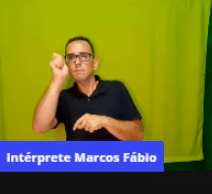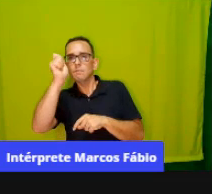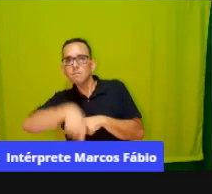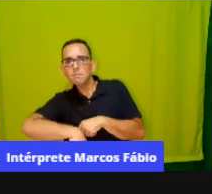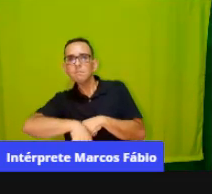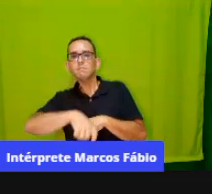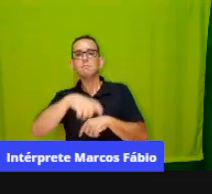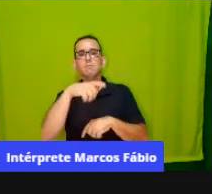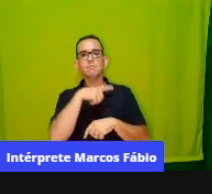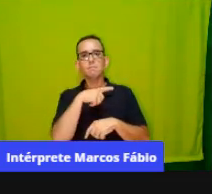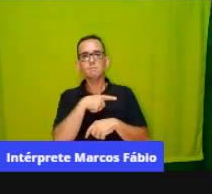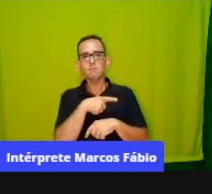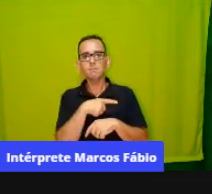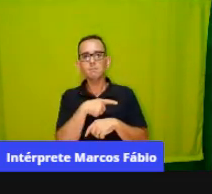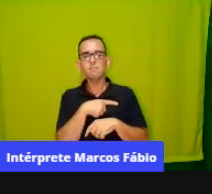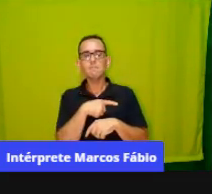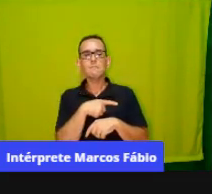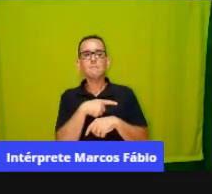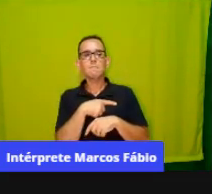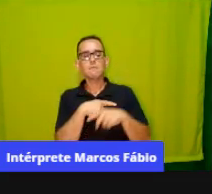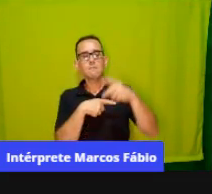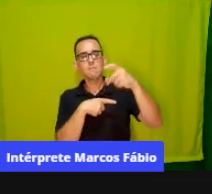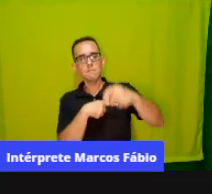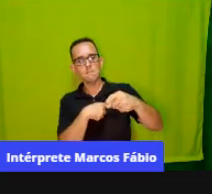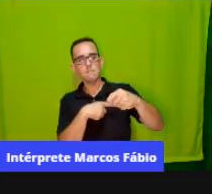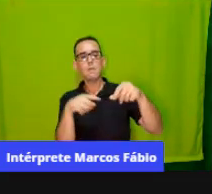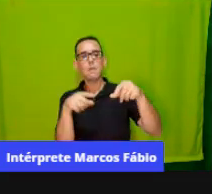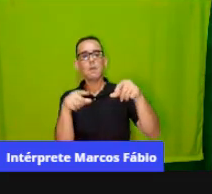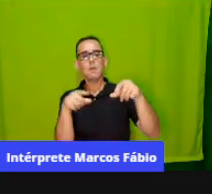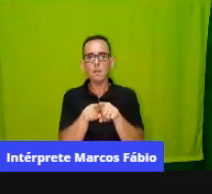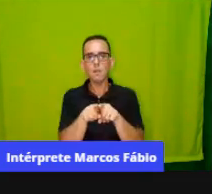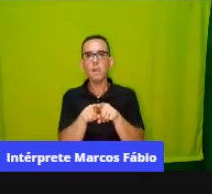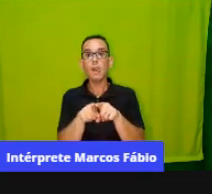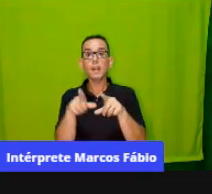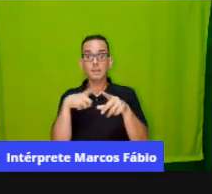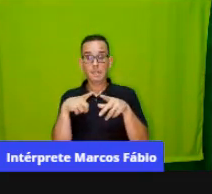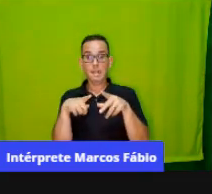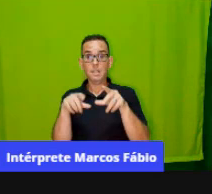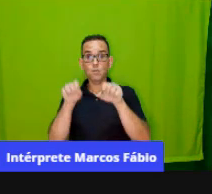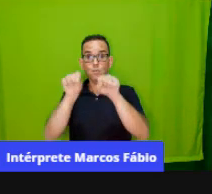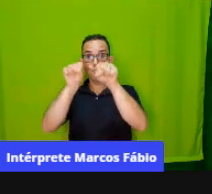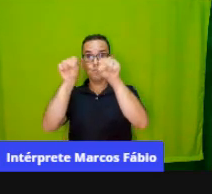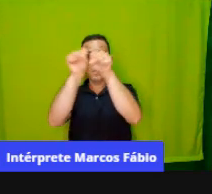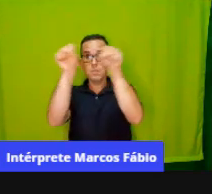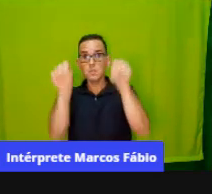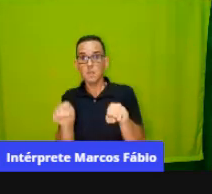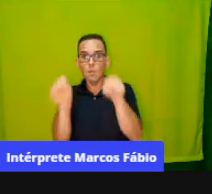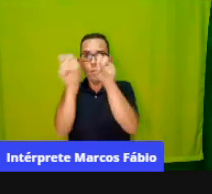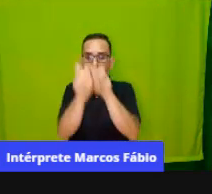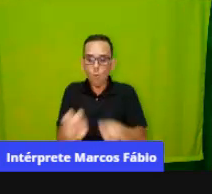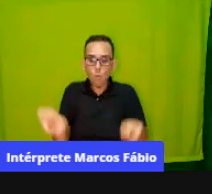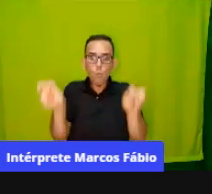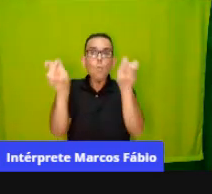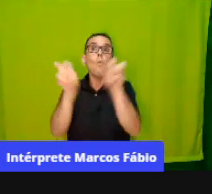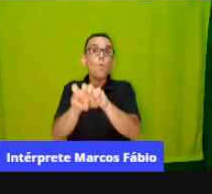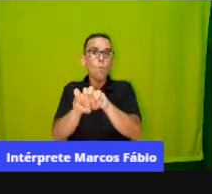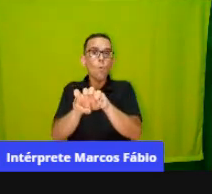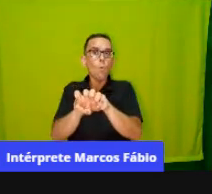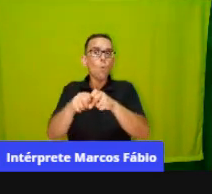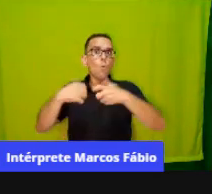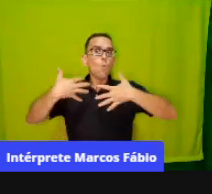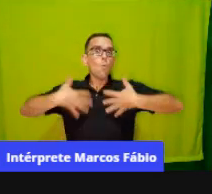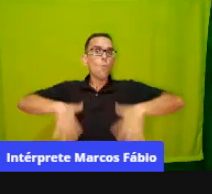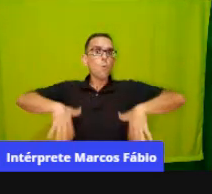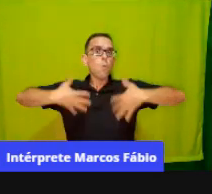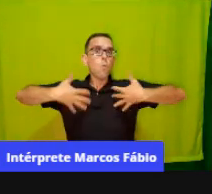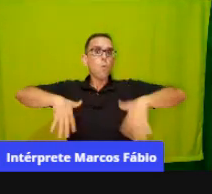o menino está usando, e nós temos aí um sistema com computador, que já é mais complexo. Então, para a gente mostrar